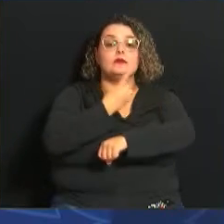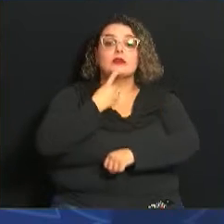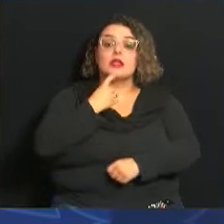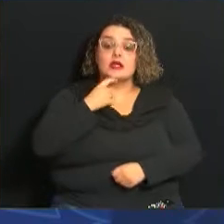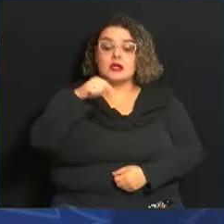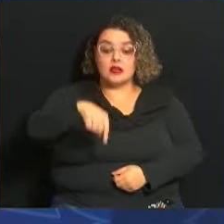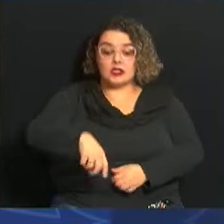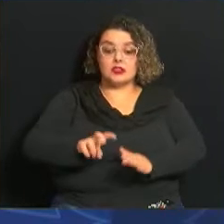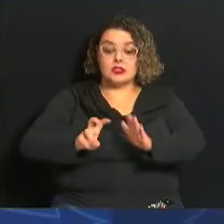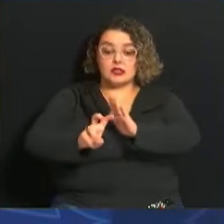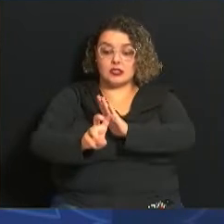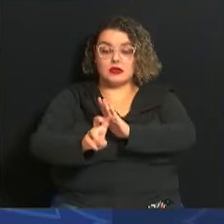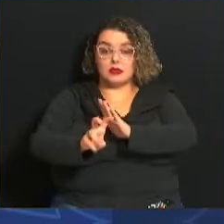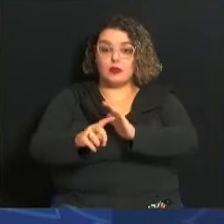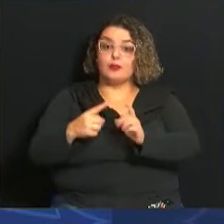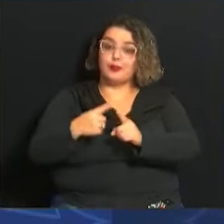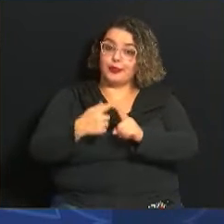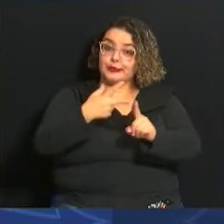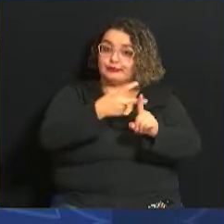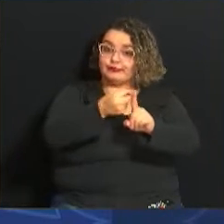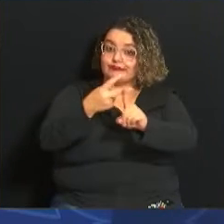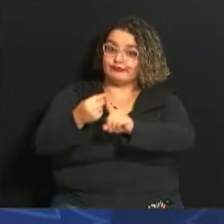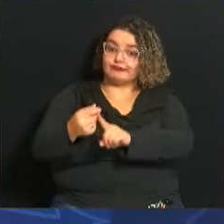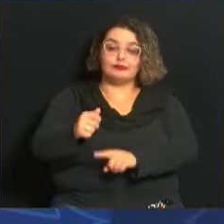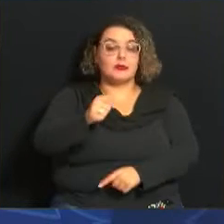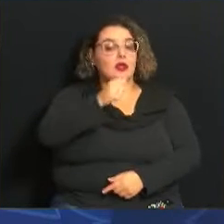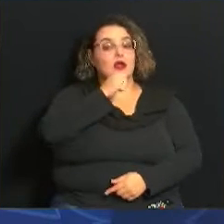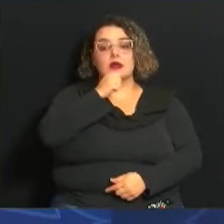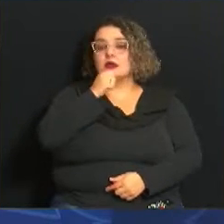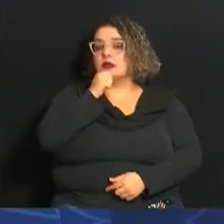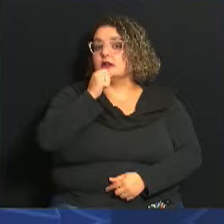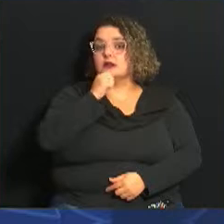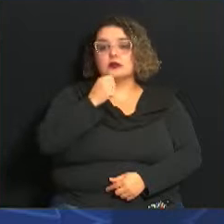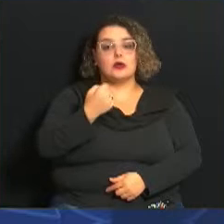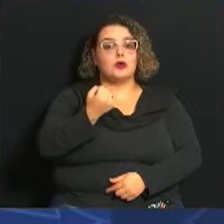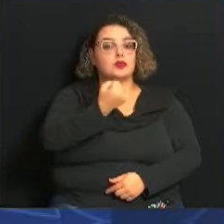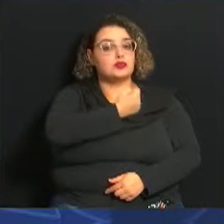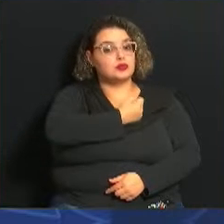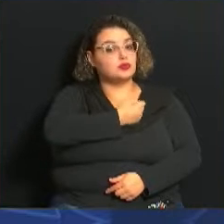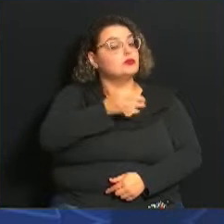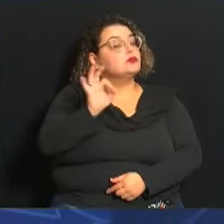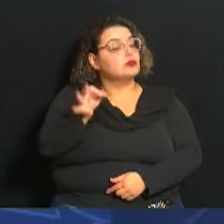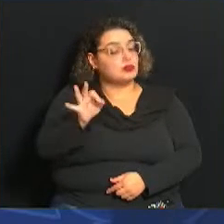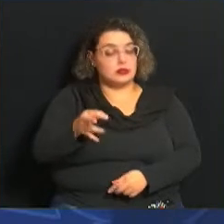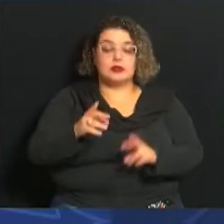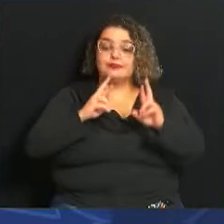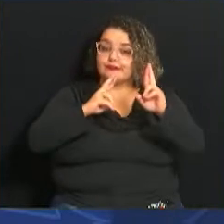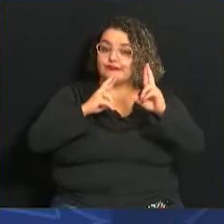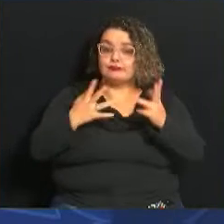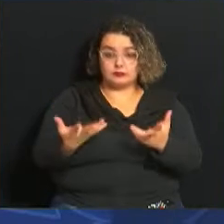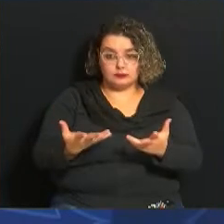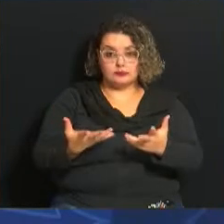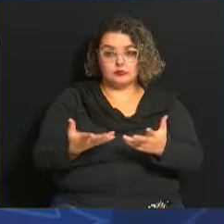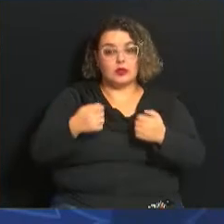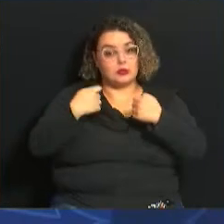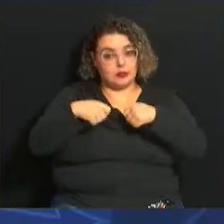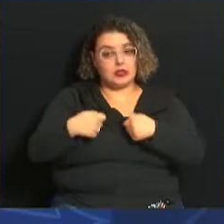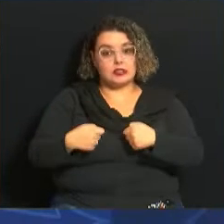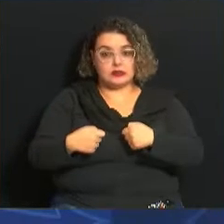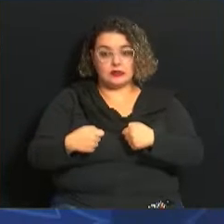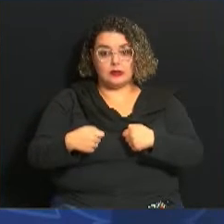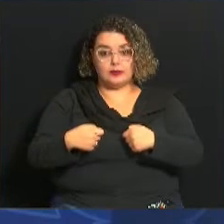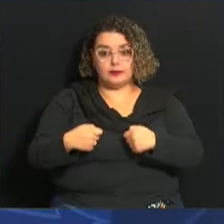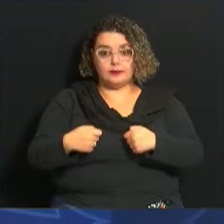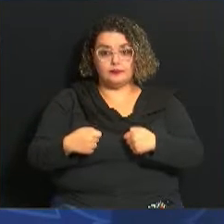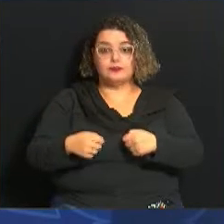a cobertura vacinal ainda não atingiu os índices esperados e necessários. Então, sobre